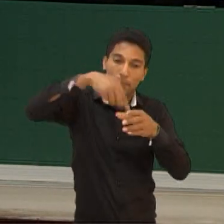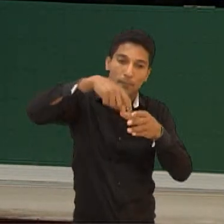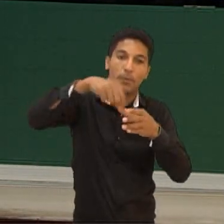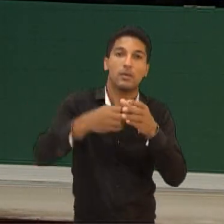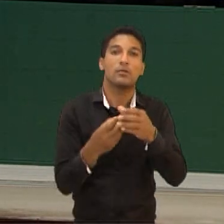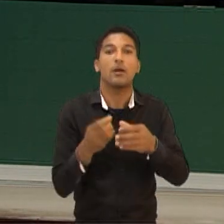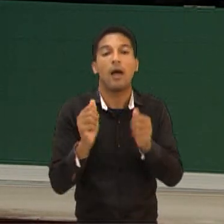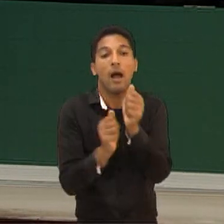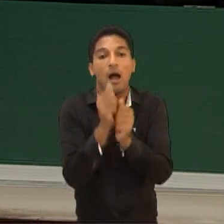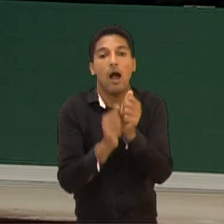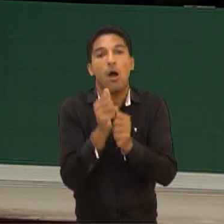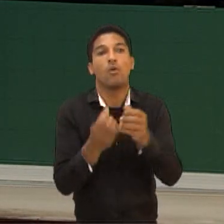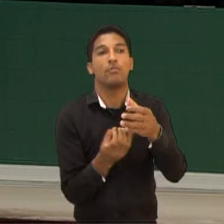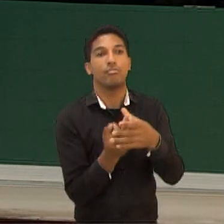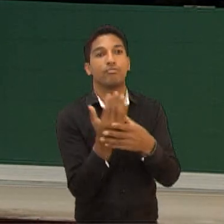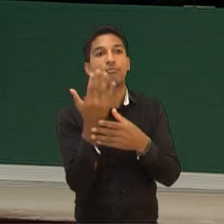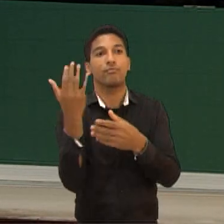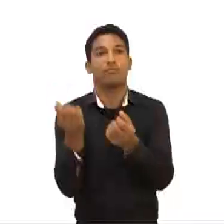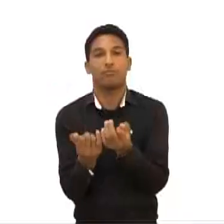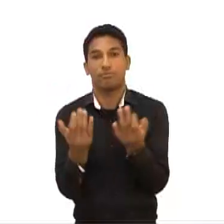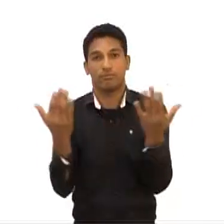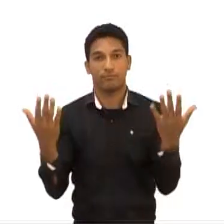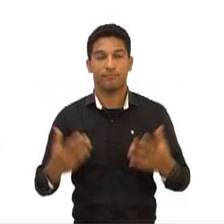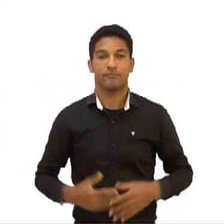para frente, que é plantado em terraço também.